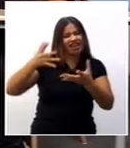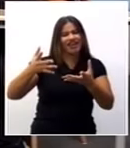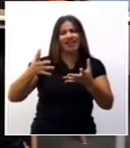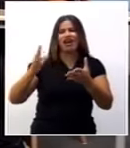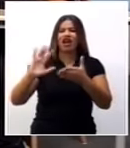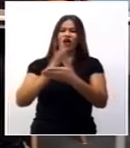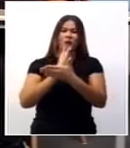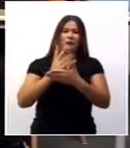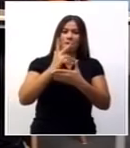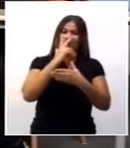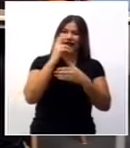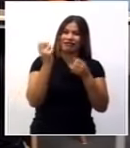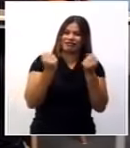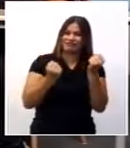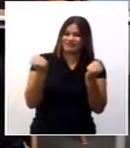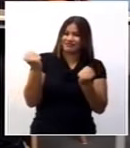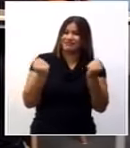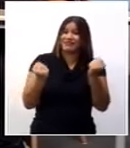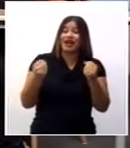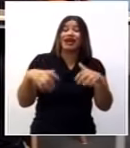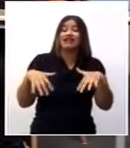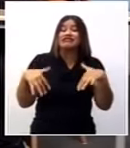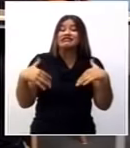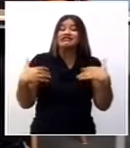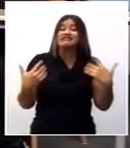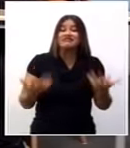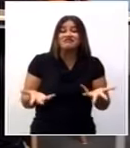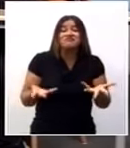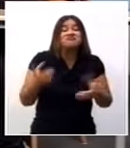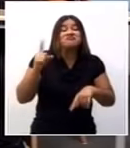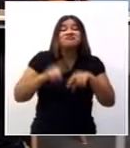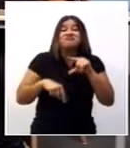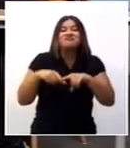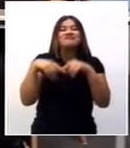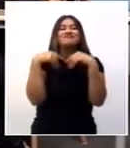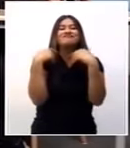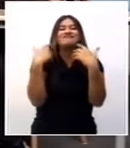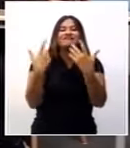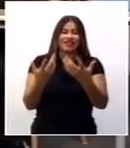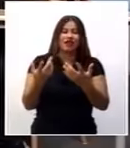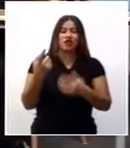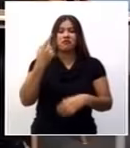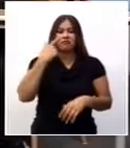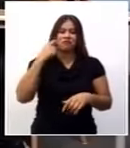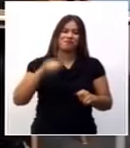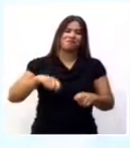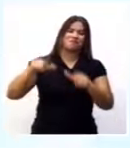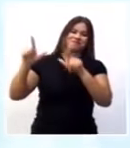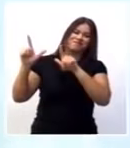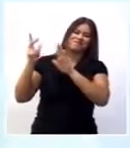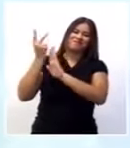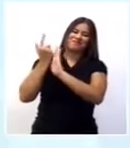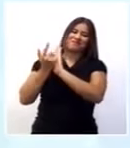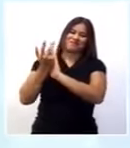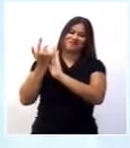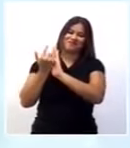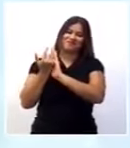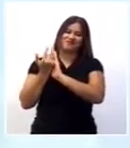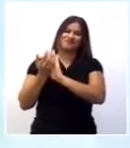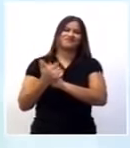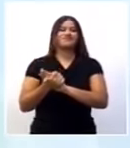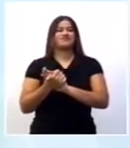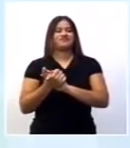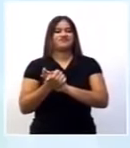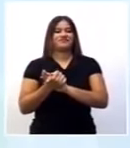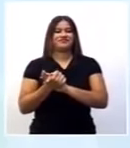disseram que parece um carro. E afinal, que objeto é esse, professora Priscila? Poderia voltar no PPT, por favor? Anterior.